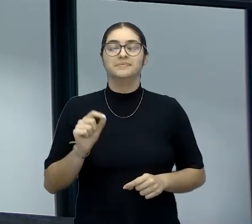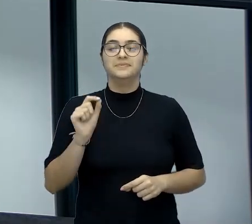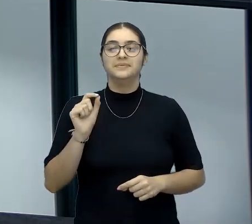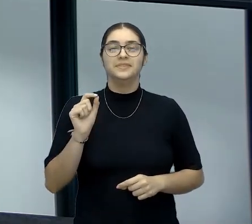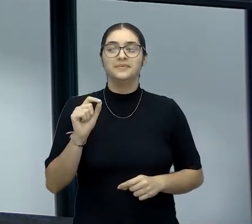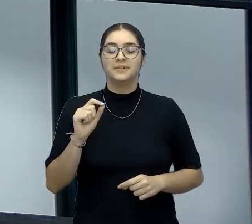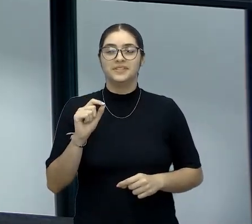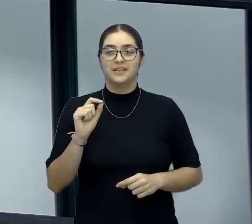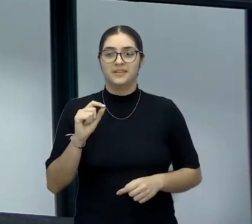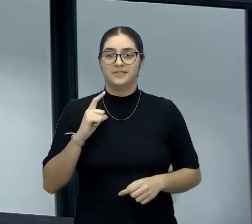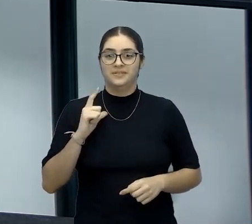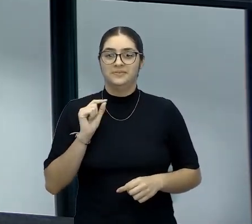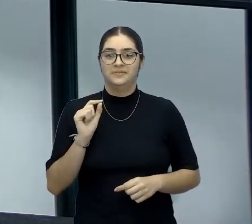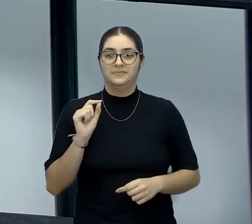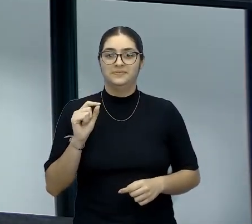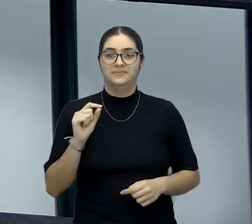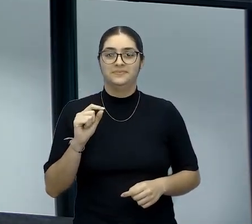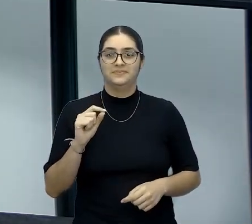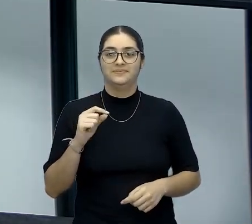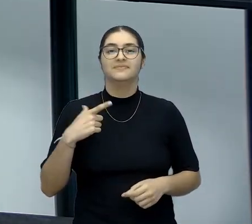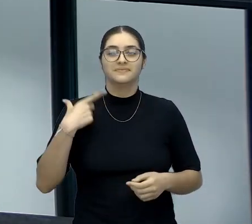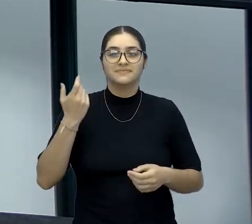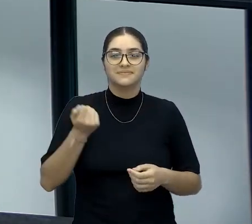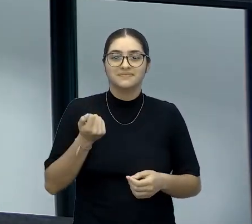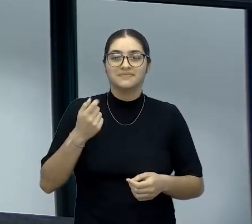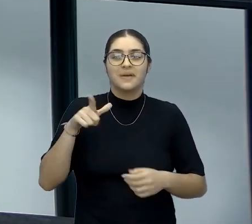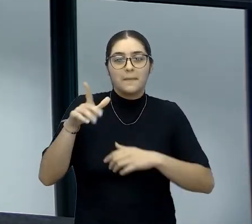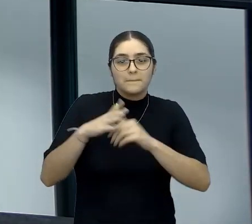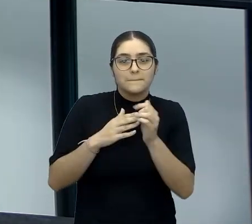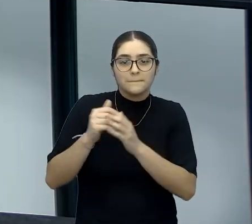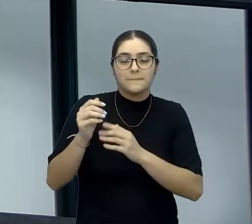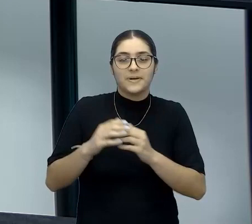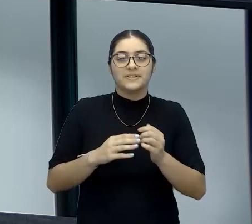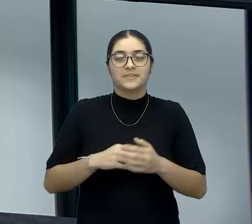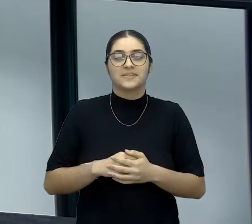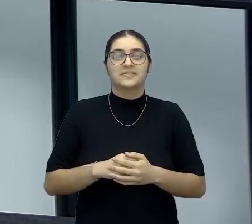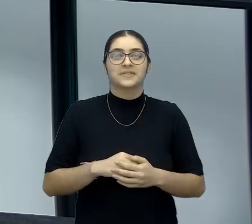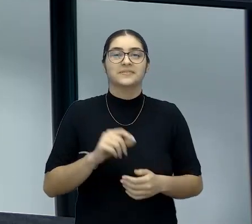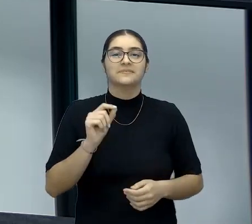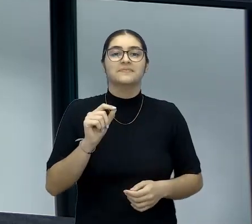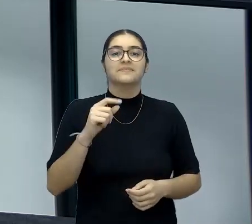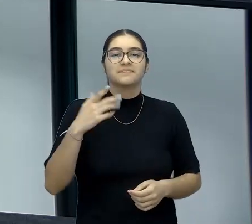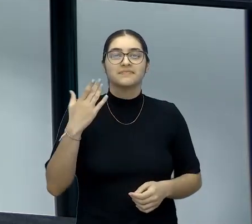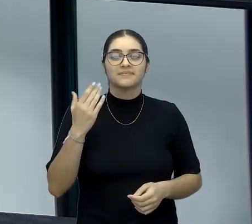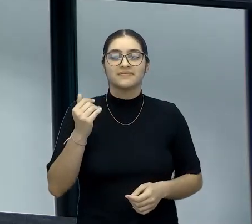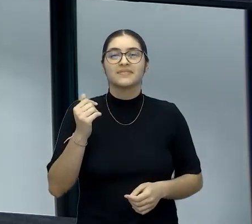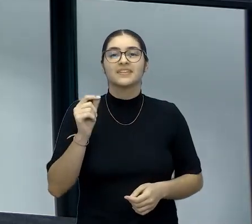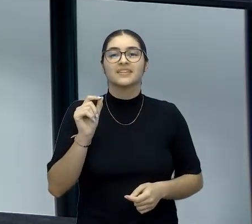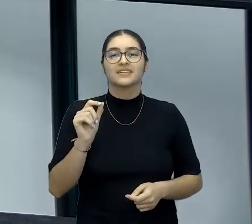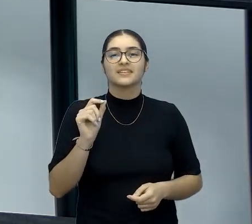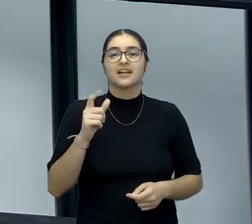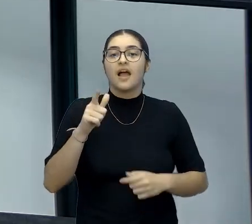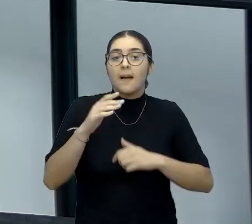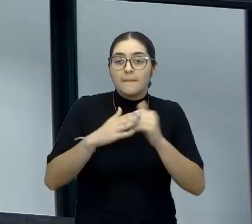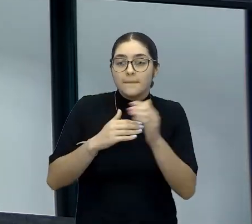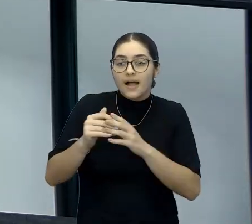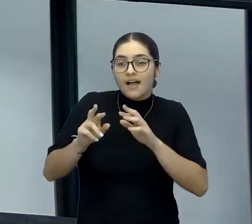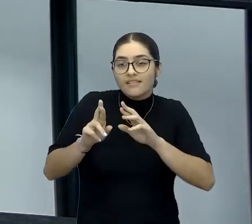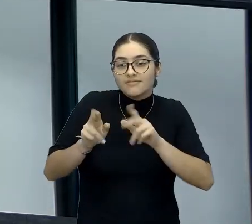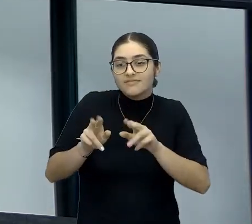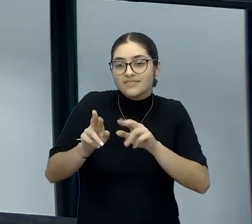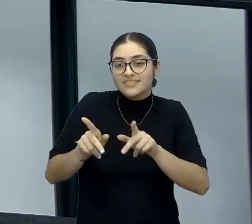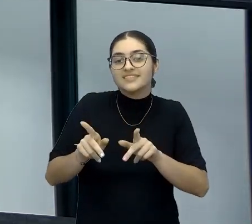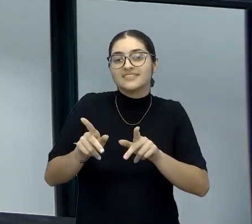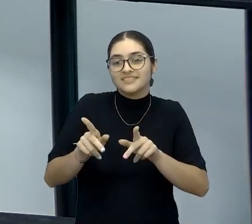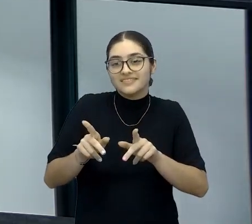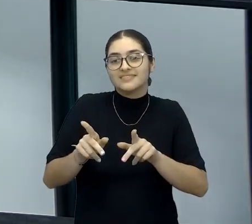vão ver quando a gente começar a pôr a mão na massa, né? Que no papel é uma coisa e na hora da prática é outra. E você